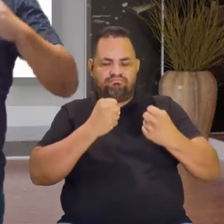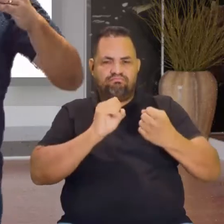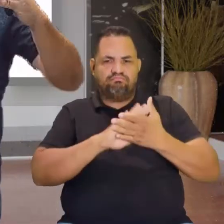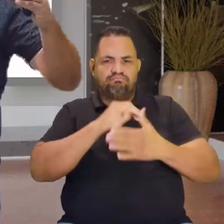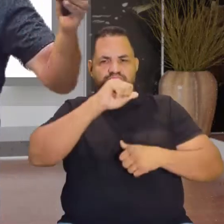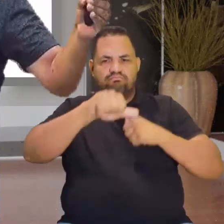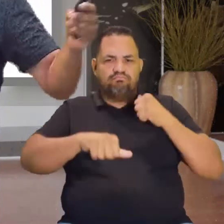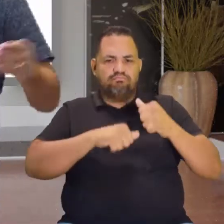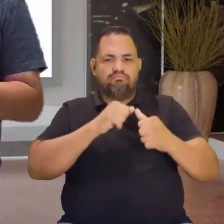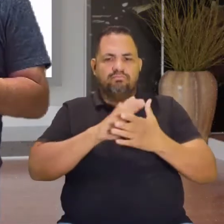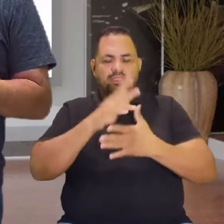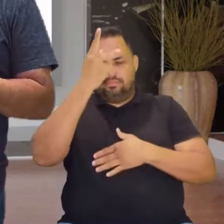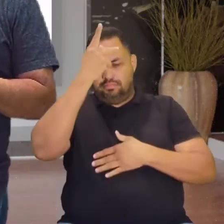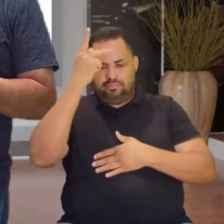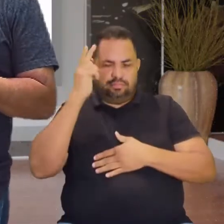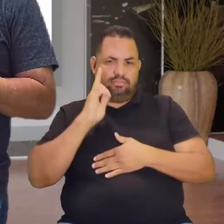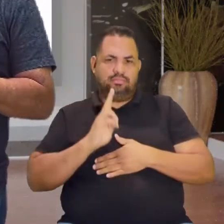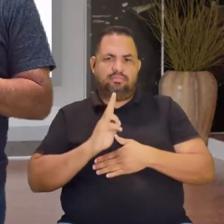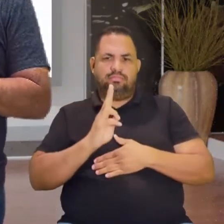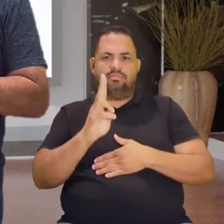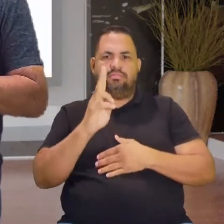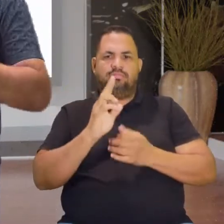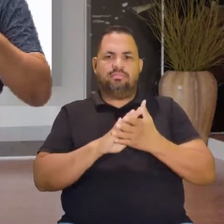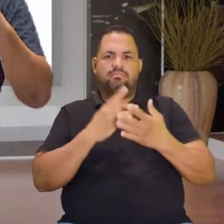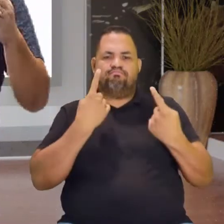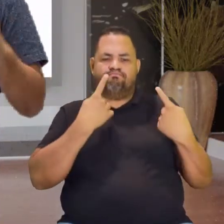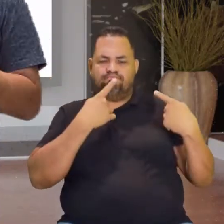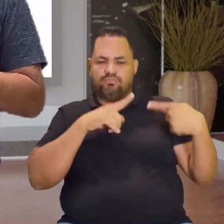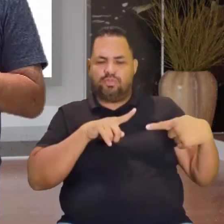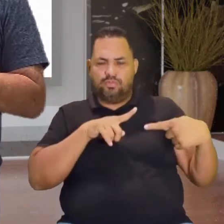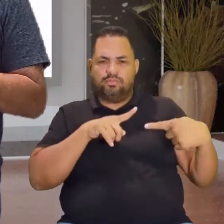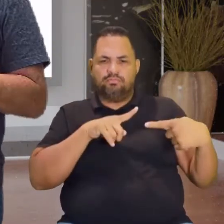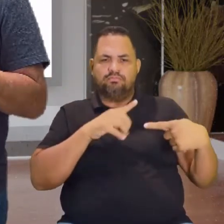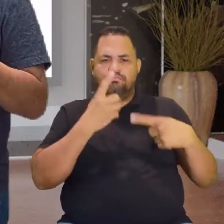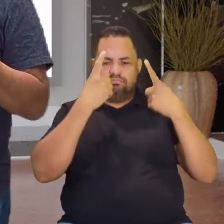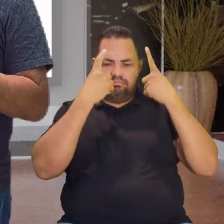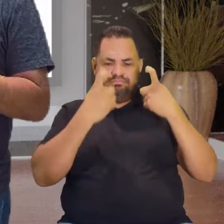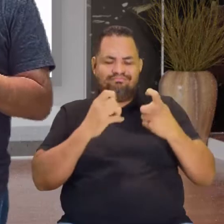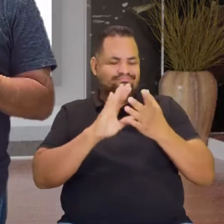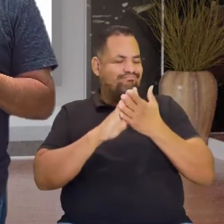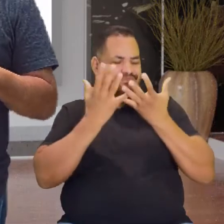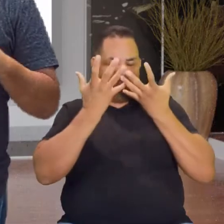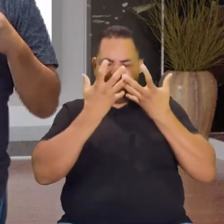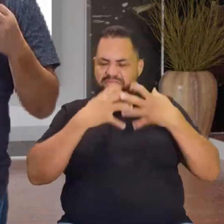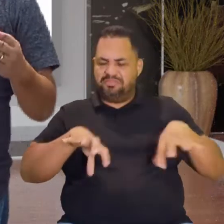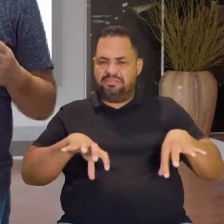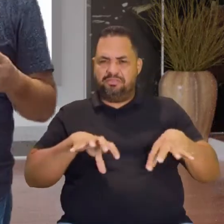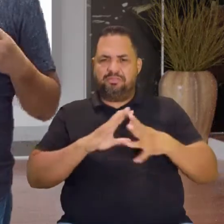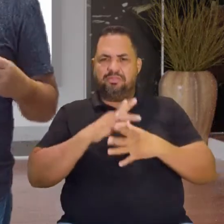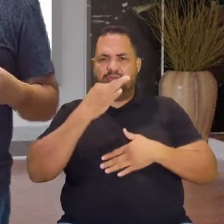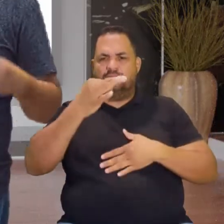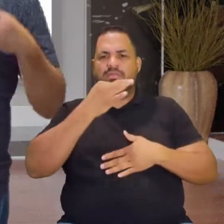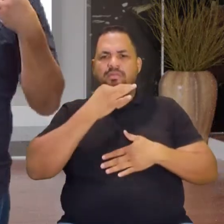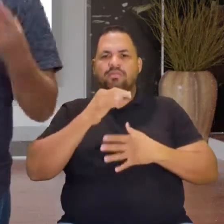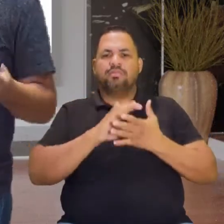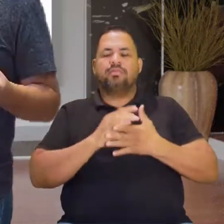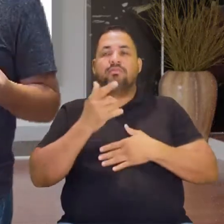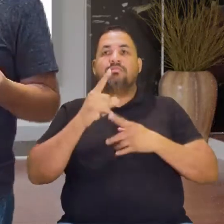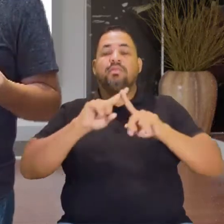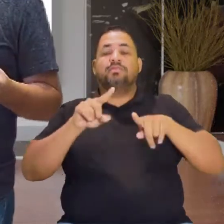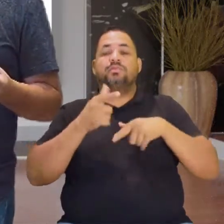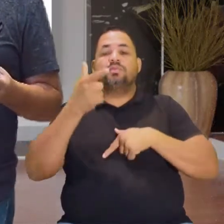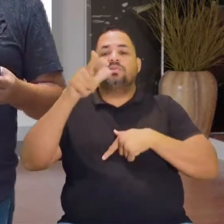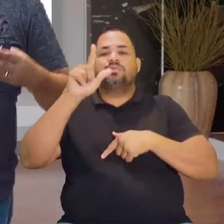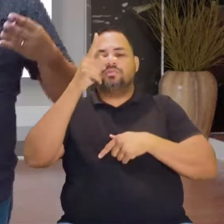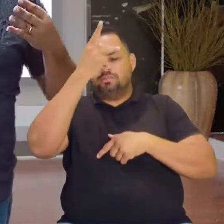pessoa conservadora, ele reagiu violentamente, ele não aceitou, ele criticou, mas outras